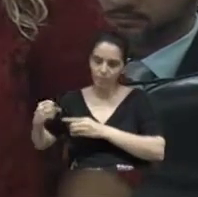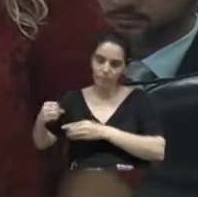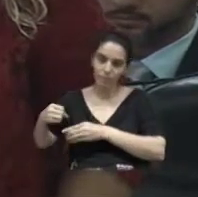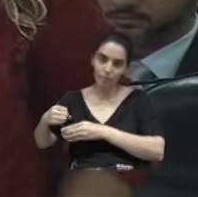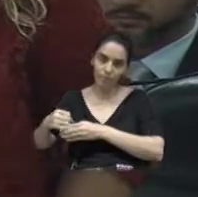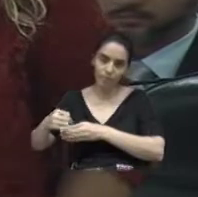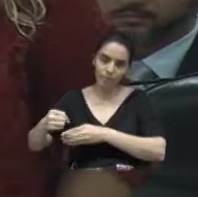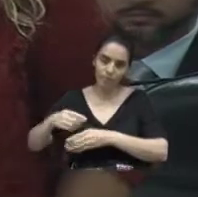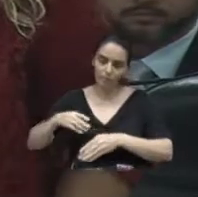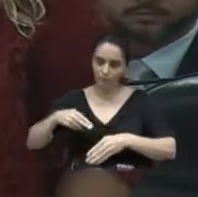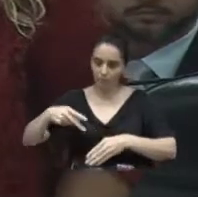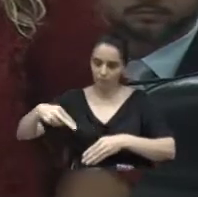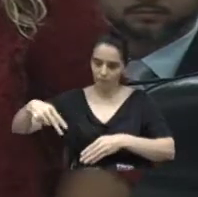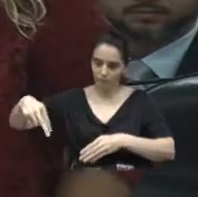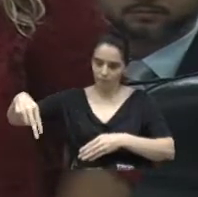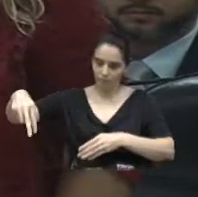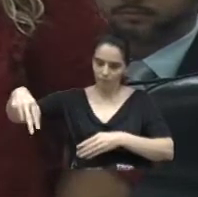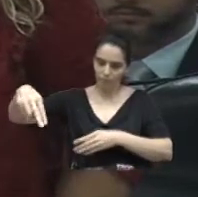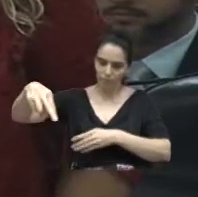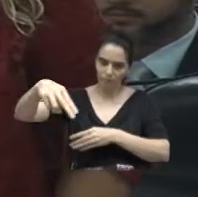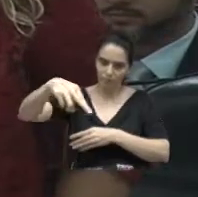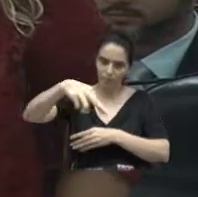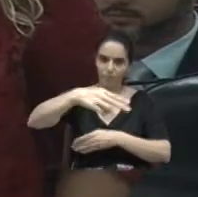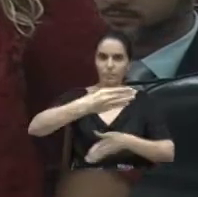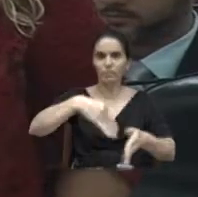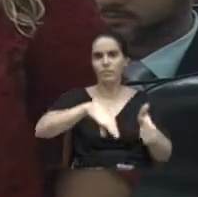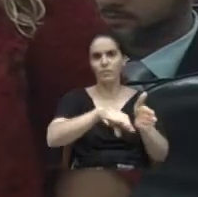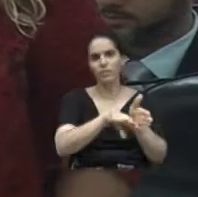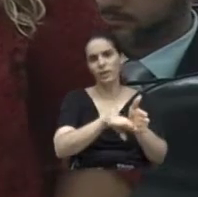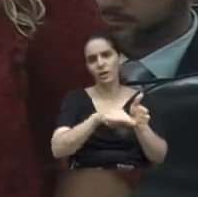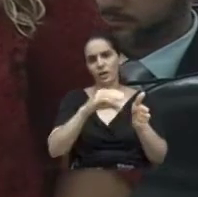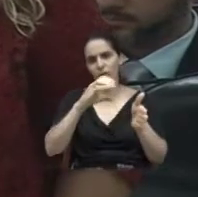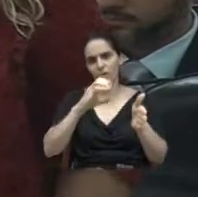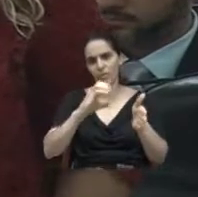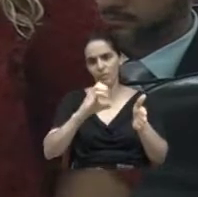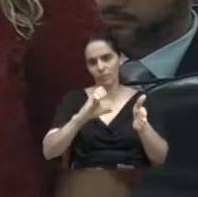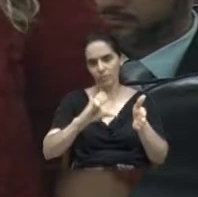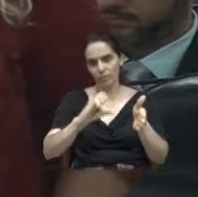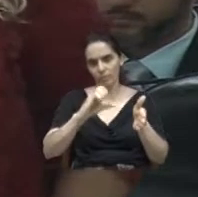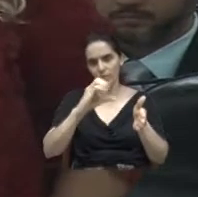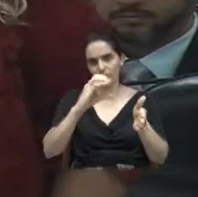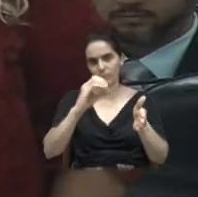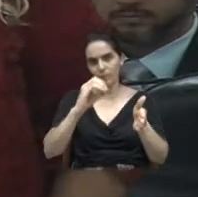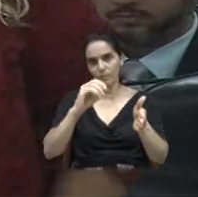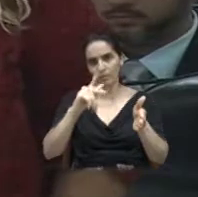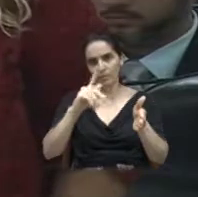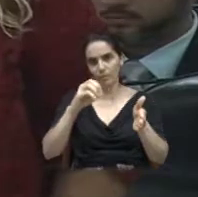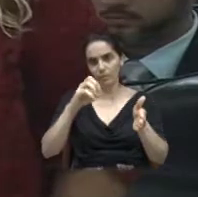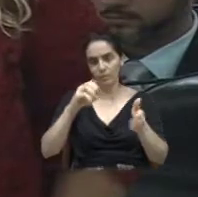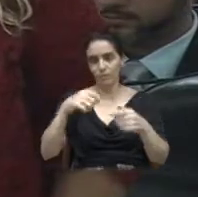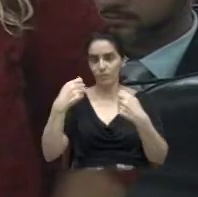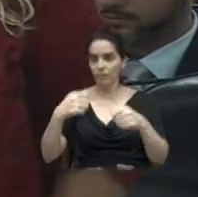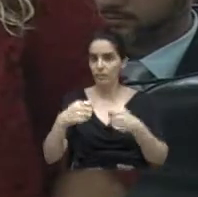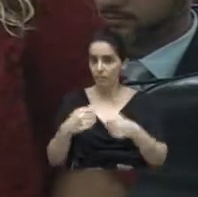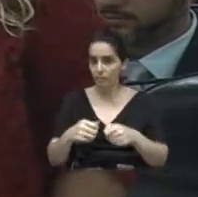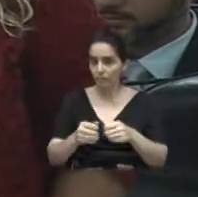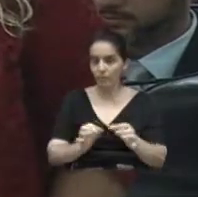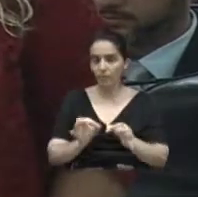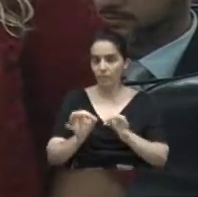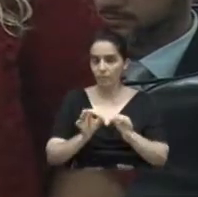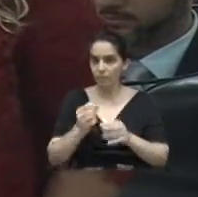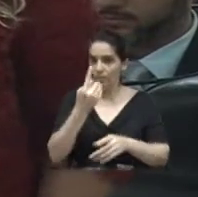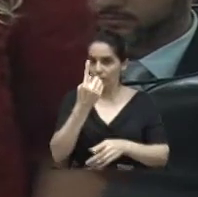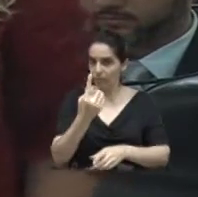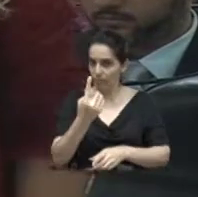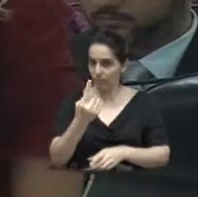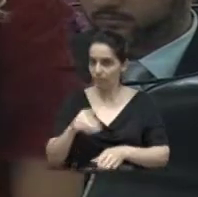ecoponto. Então, eu também já fiz um pedido para se fazer um ponto lá na minha